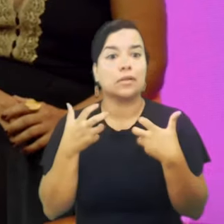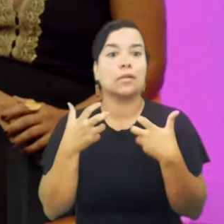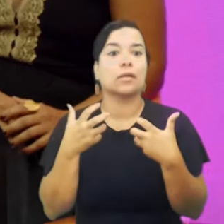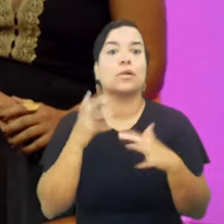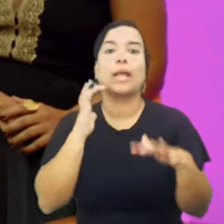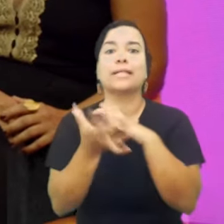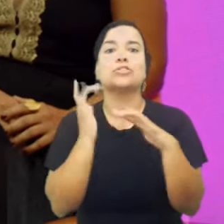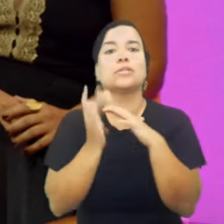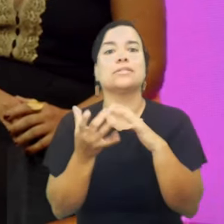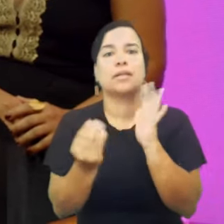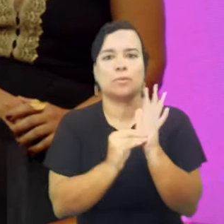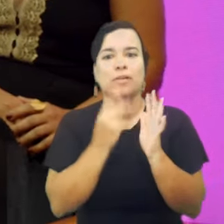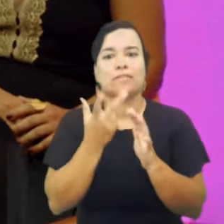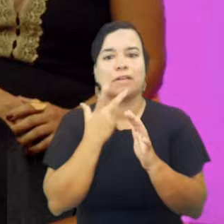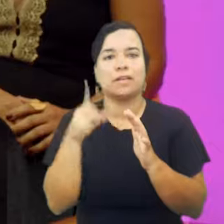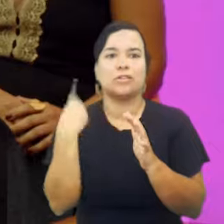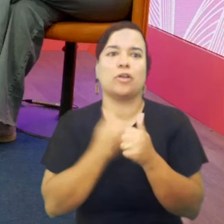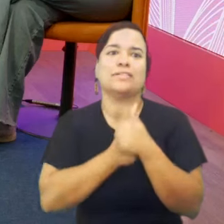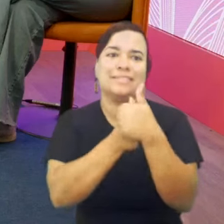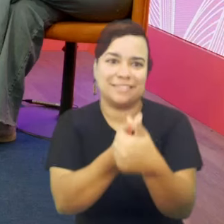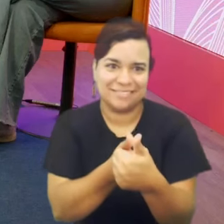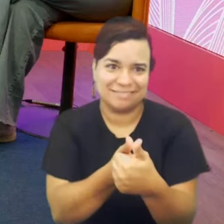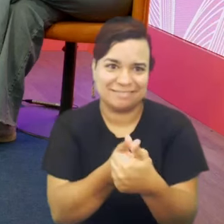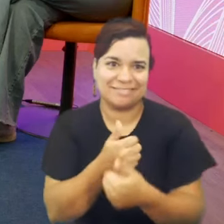redes sociais para a gente seguir, não ser hater.